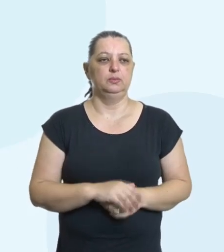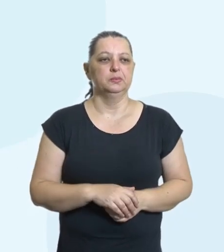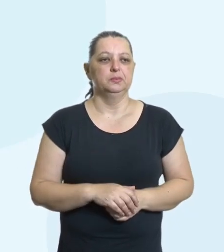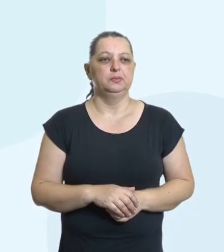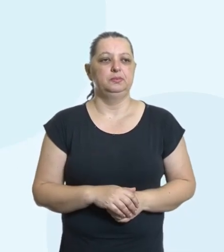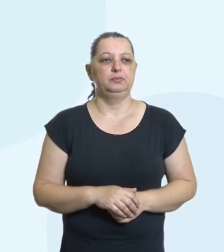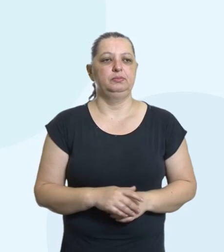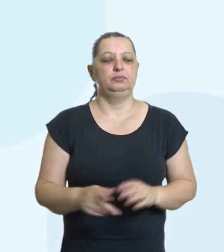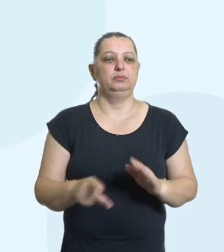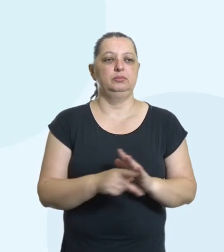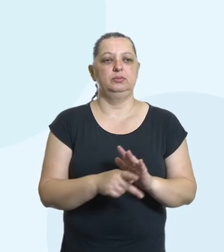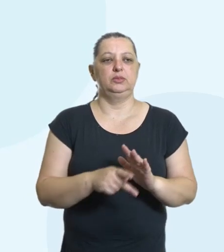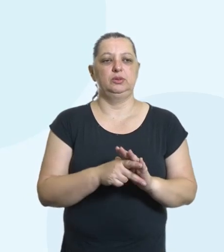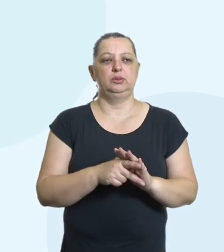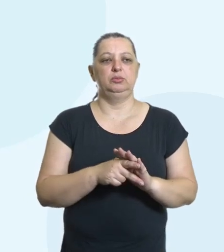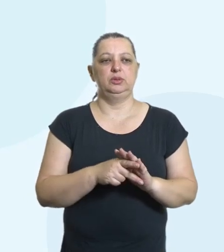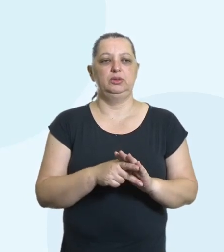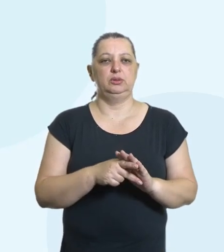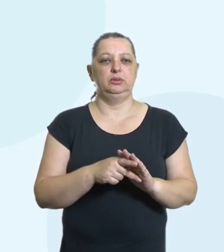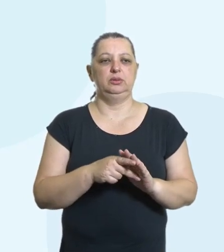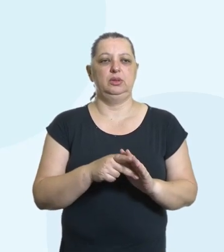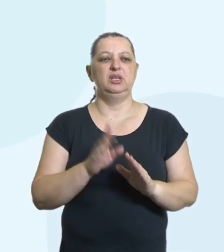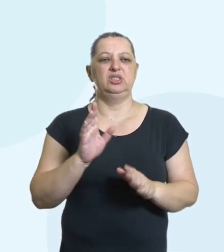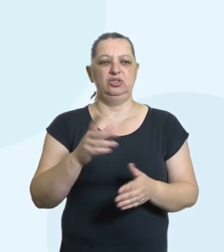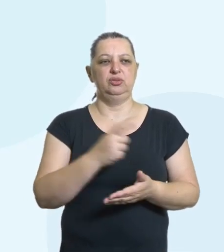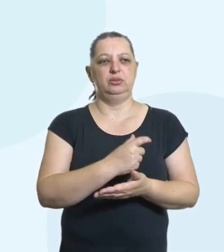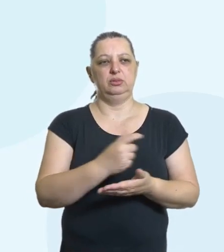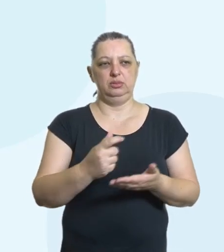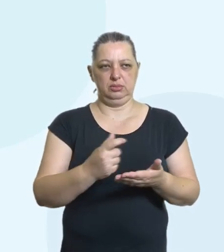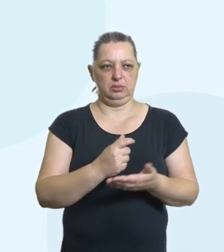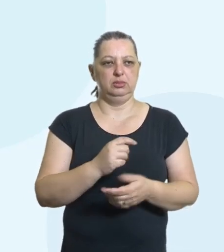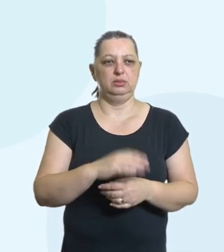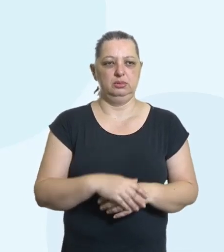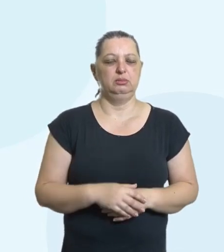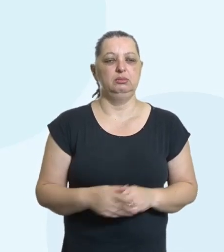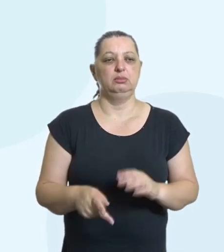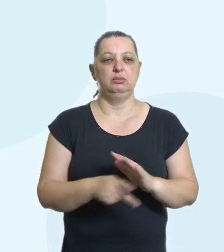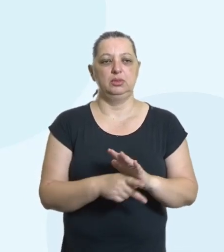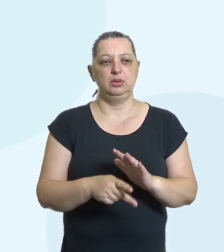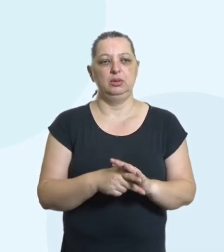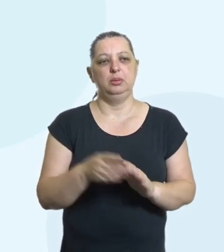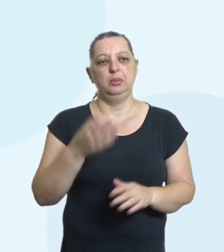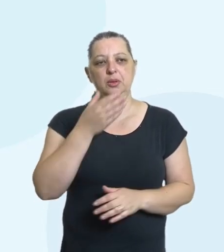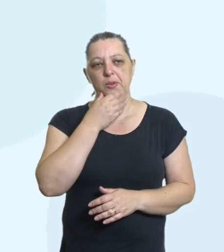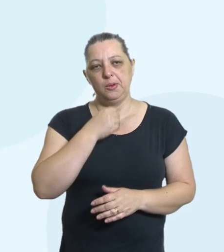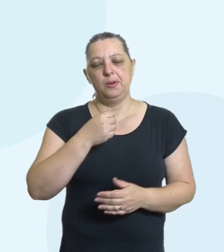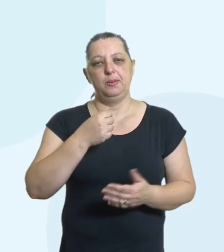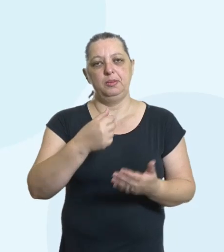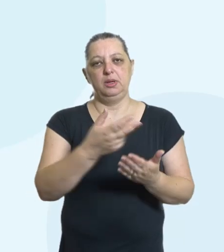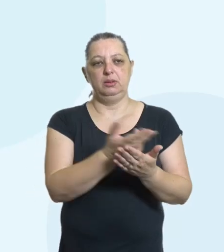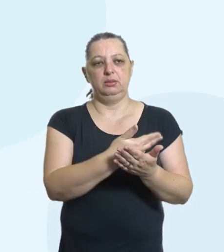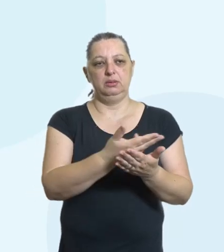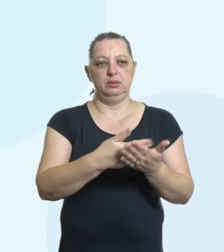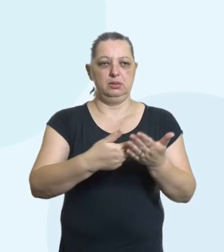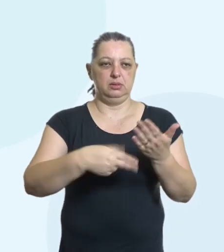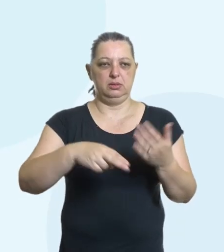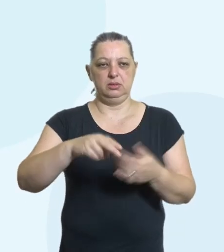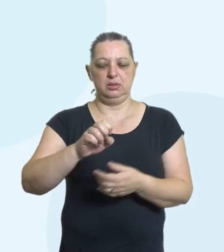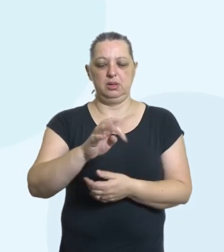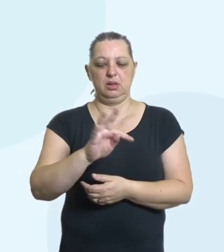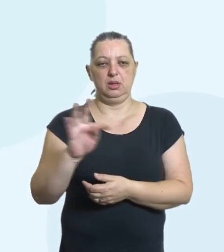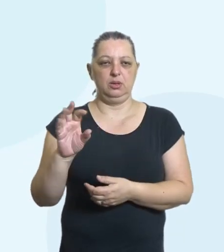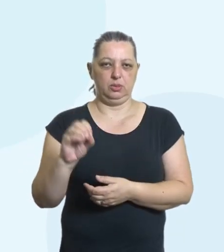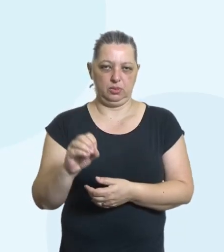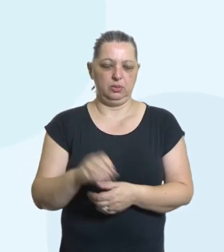Uma charge, vamos pular esse quadrinho que eu já falei. Uma charge do cartunista Neto, onde a ilustração do símbolo da paz,